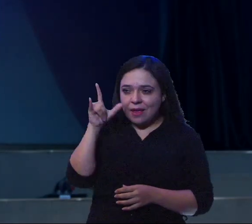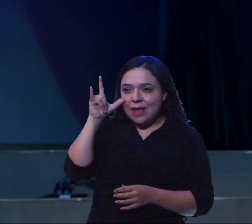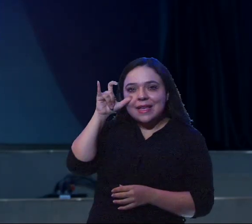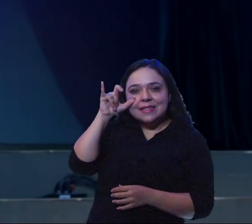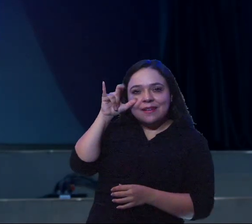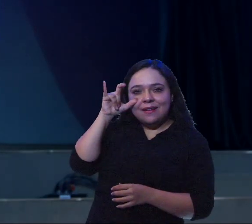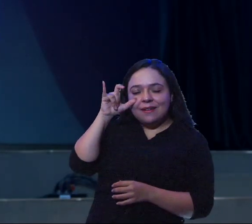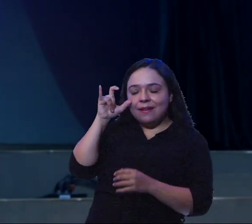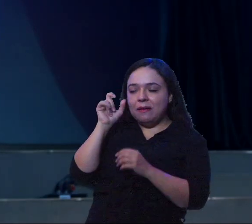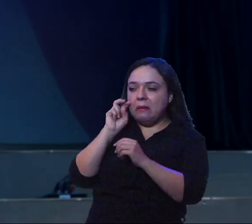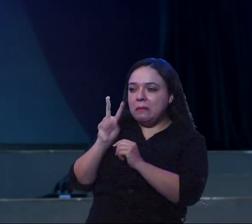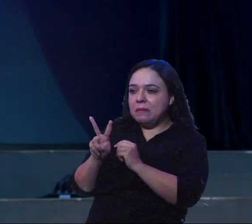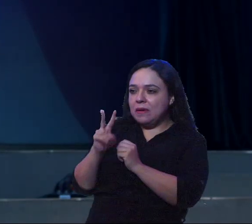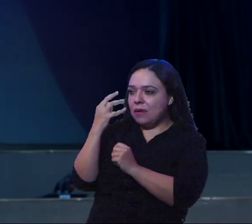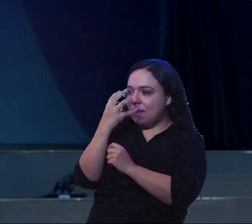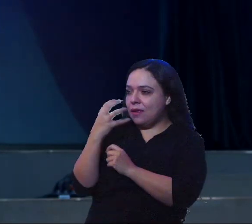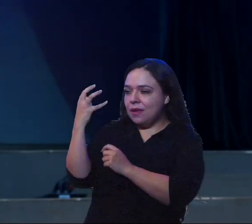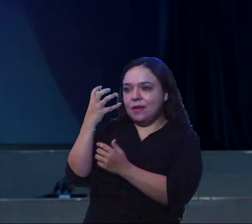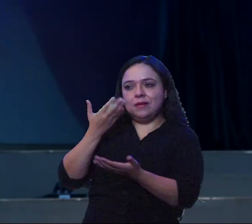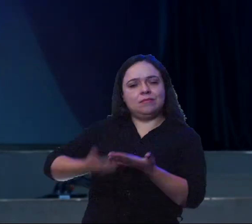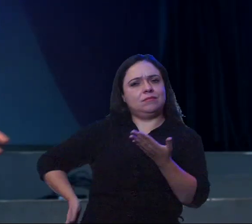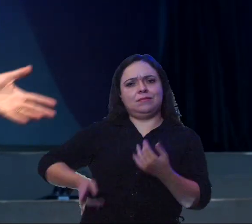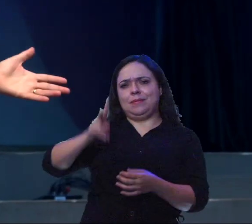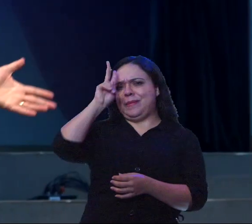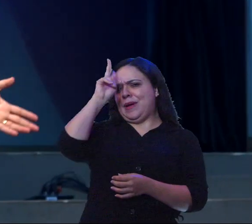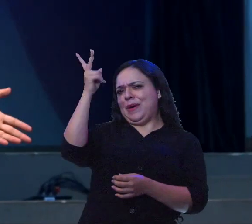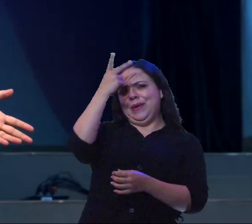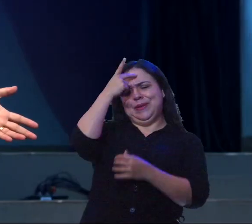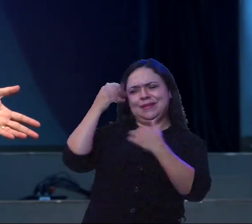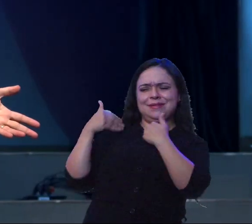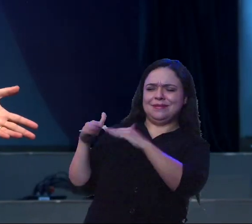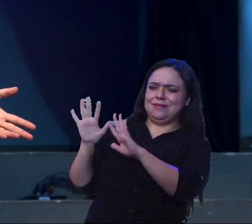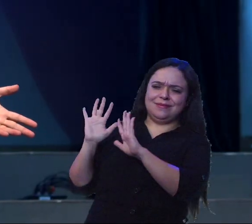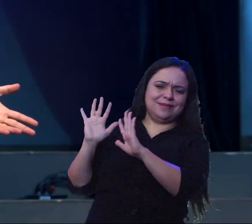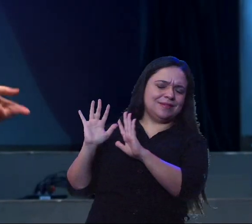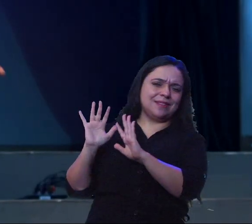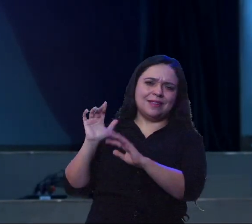gente. É relato dos caras lá, gente. Para com essas histórias.